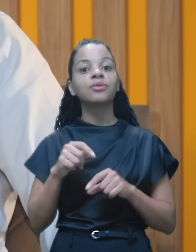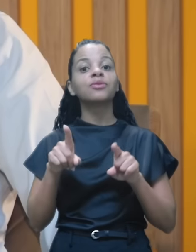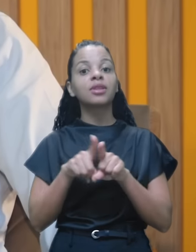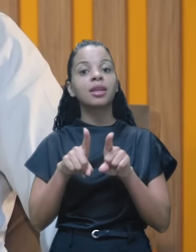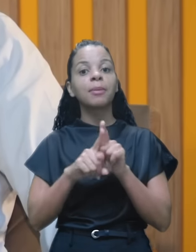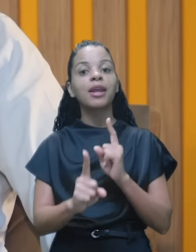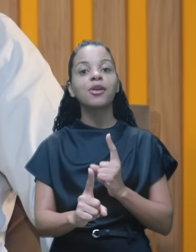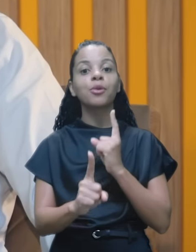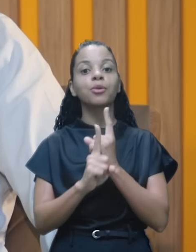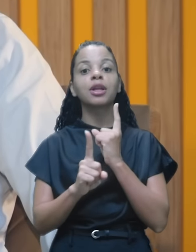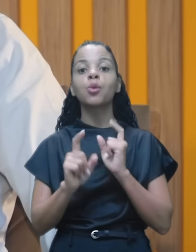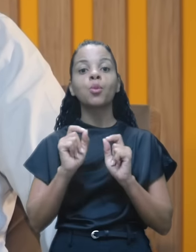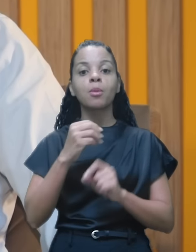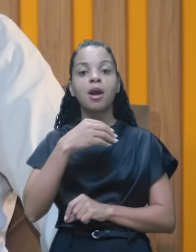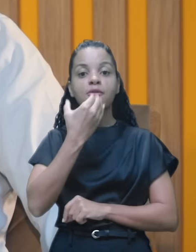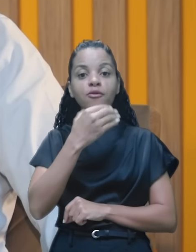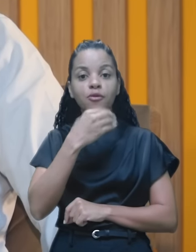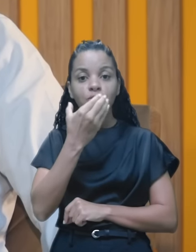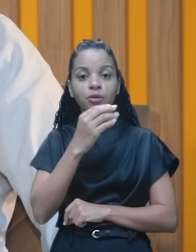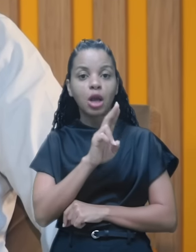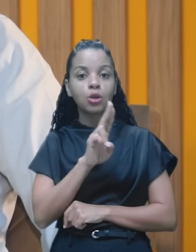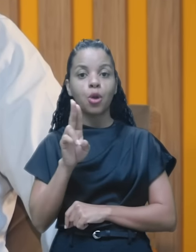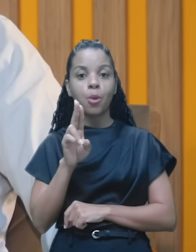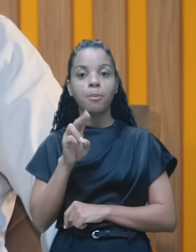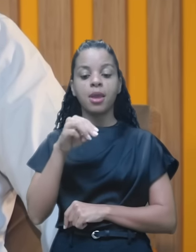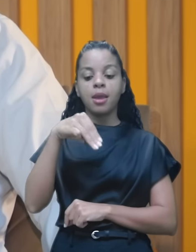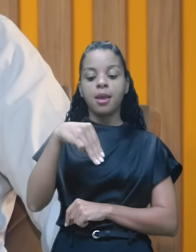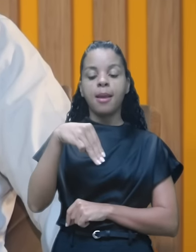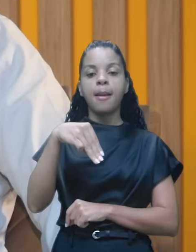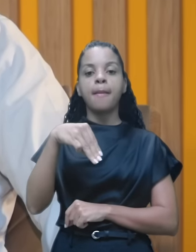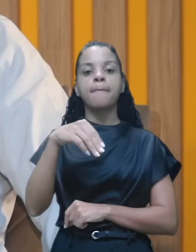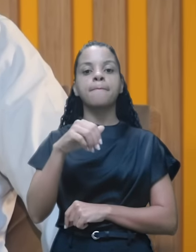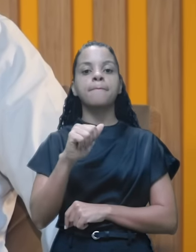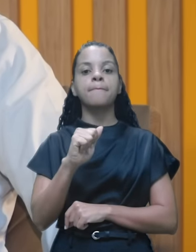pastor, uma fruta chamada macauaca, eu acho que é isso,